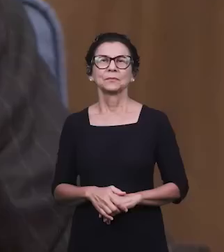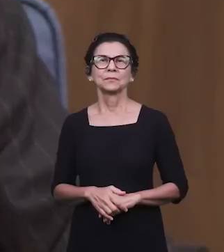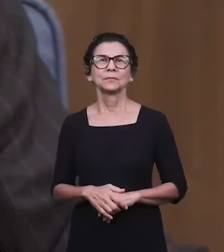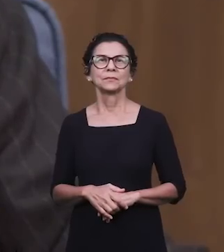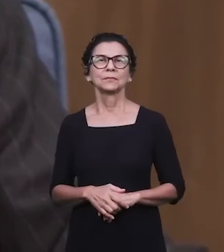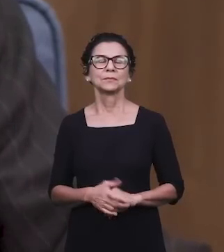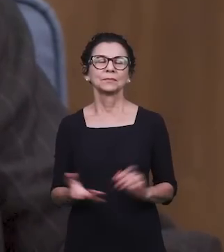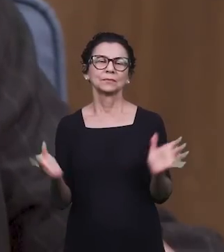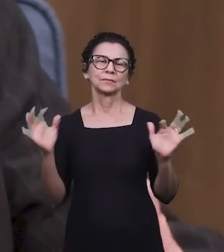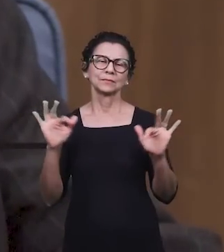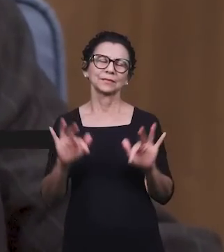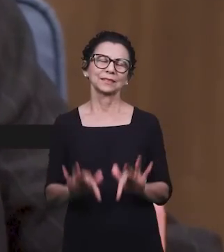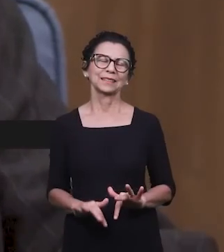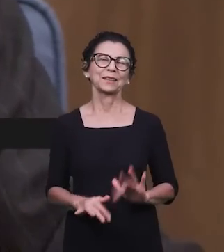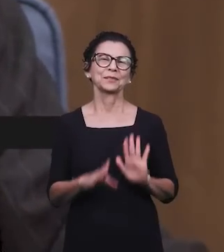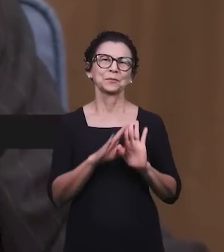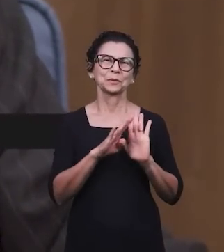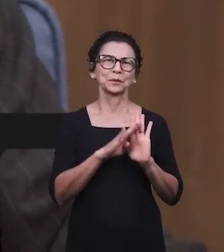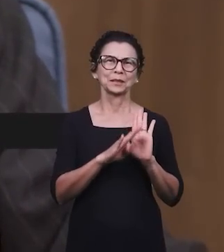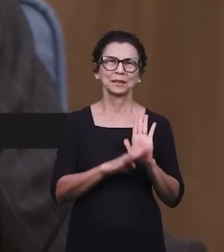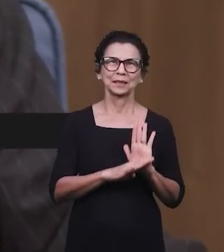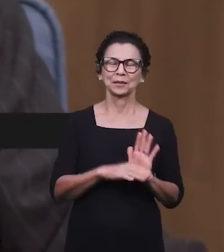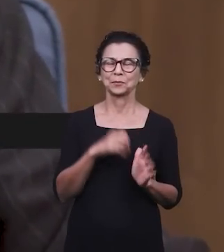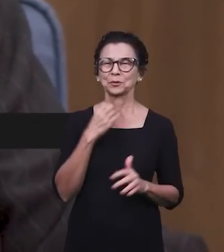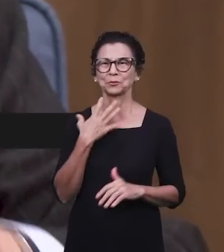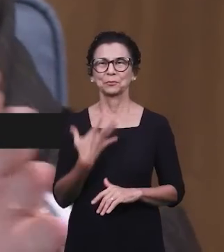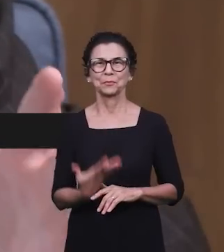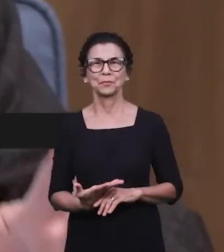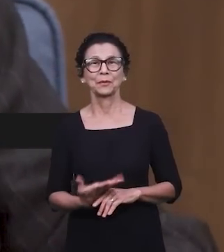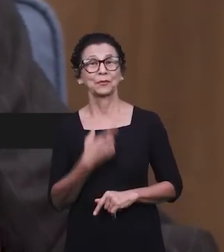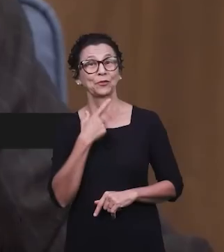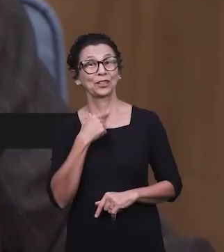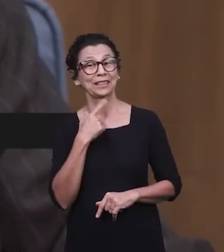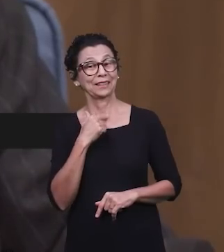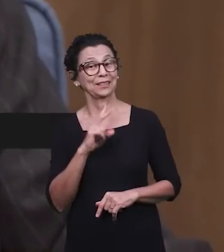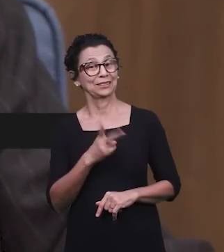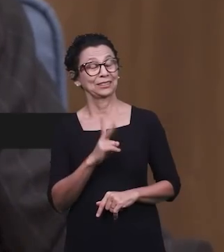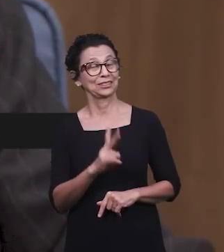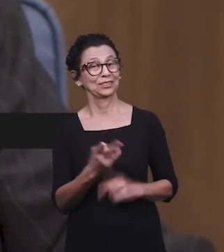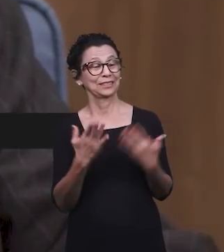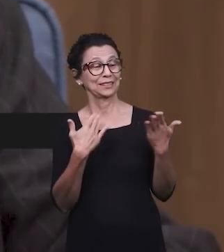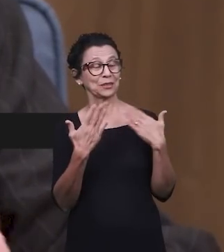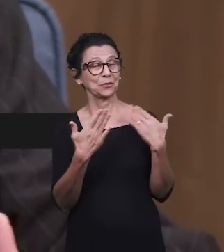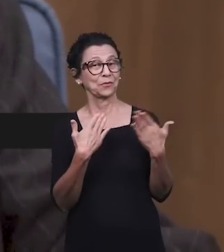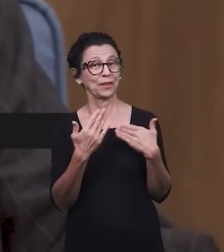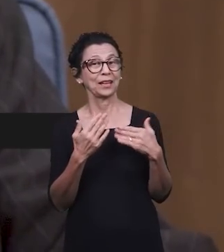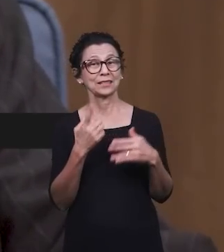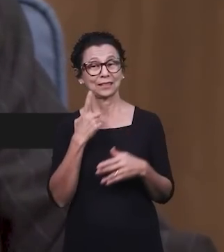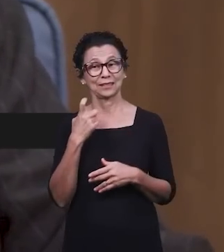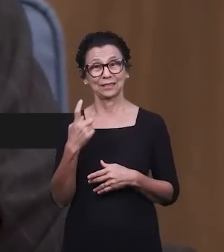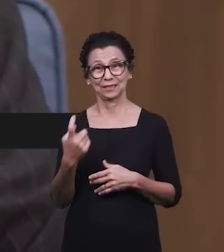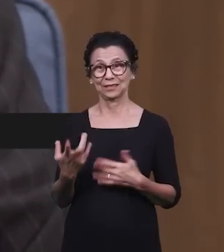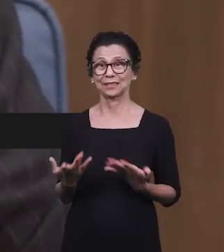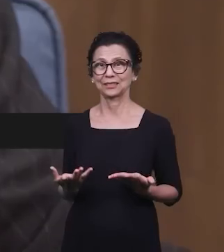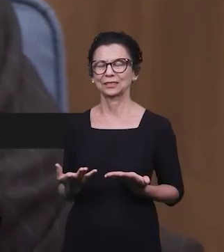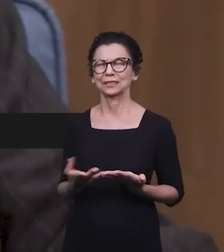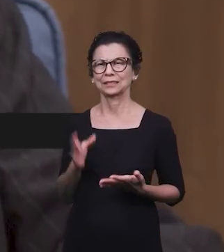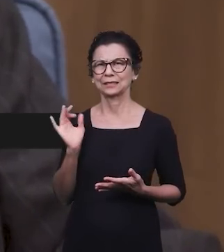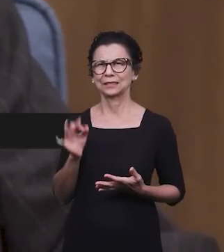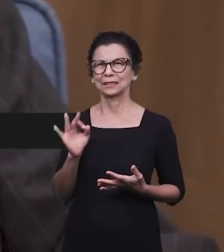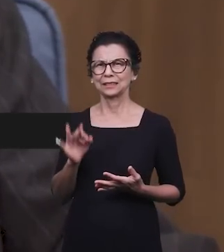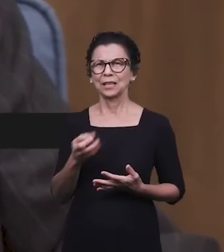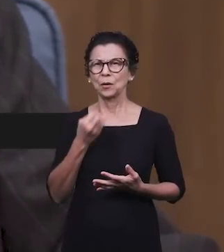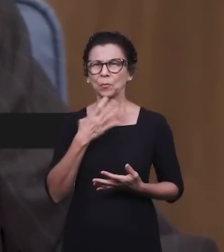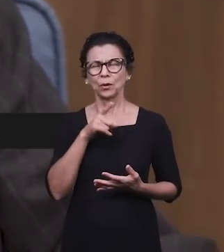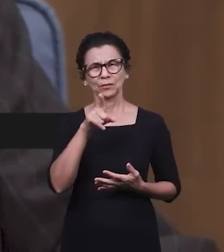estamos chegando aqui ao final desse programa, muito bom. Vontade de continuar, né? É um assunto interessante. Eu tenho certeza que foi